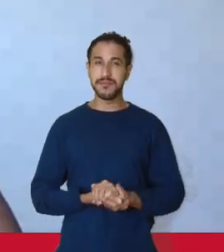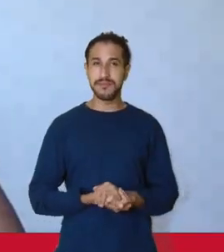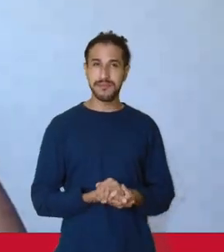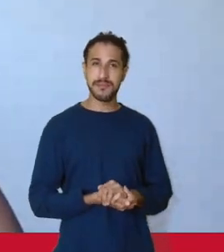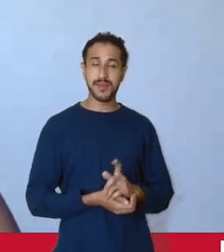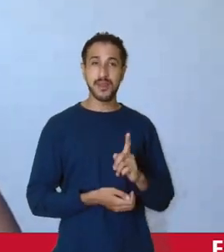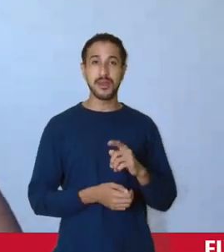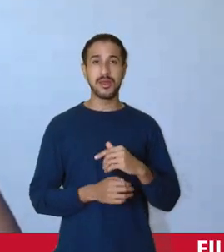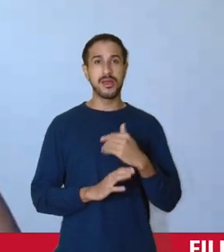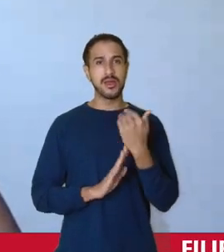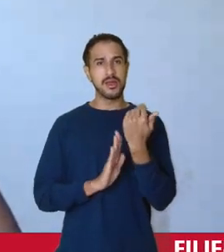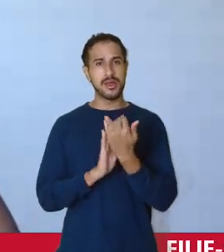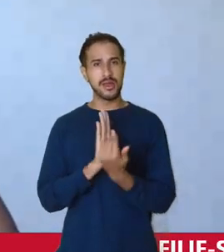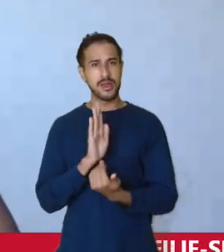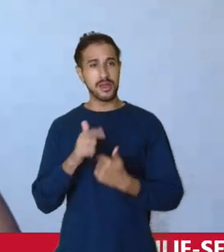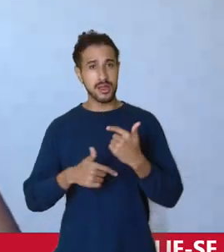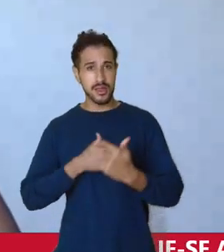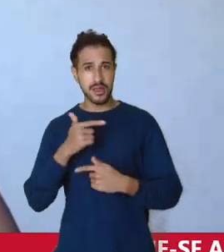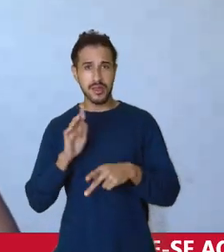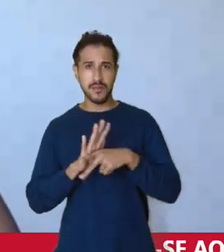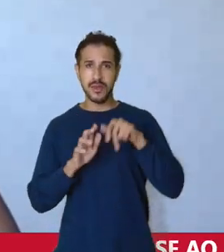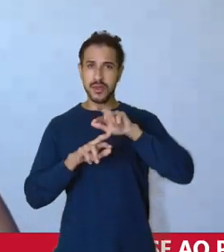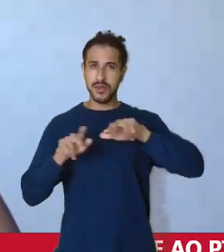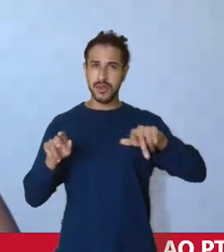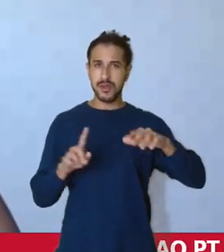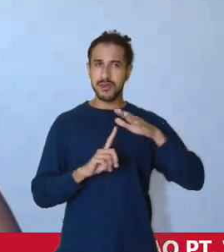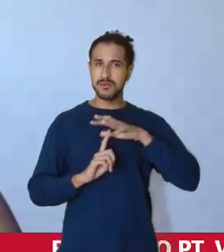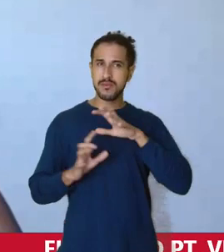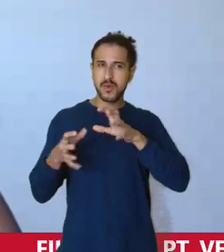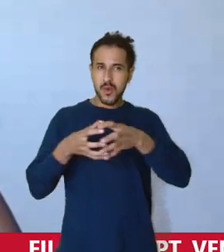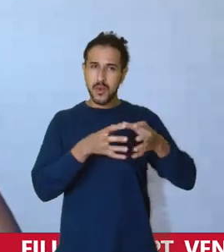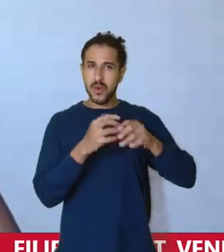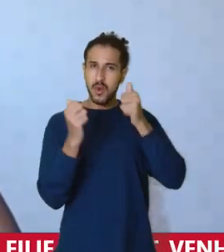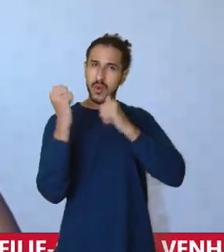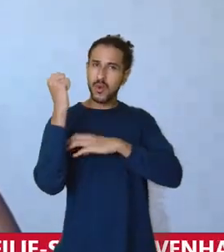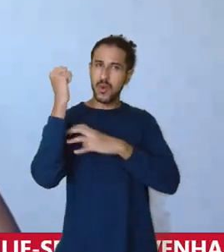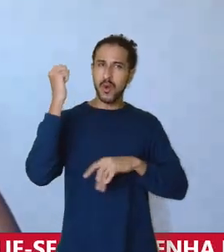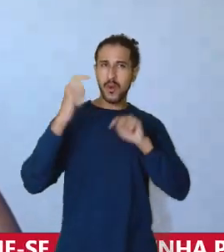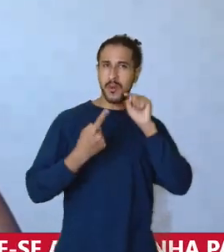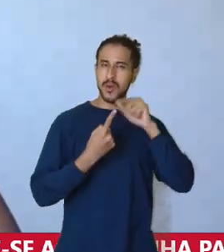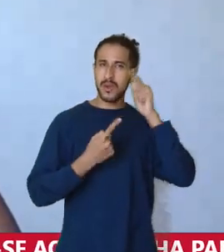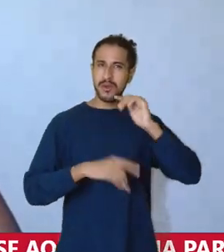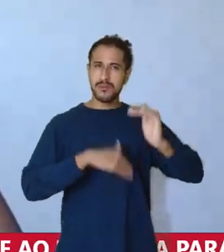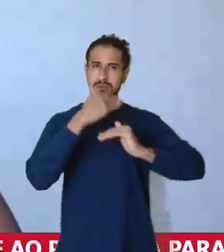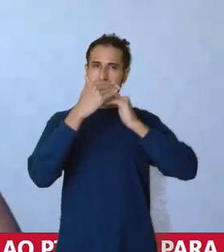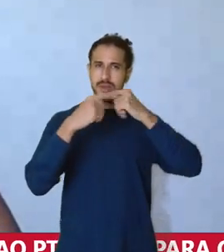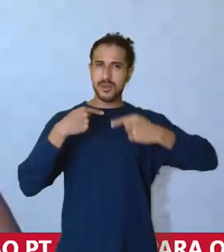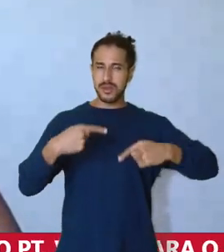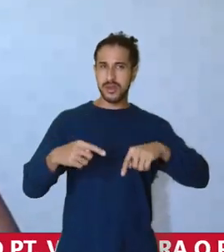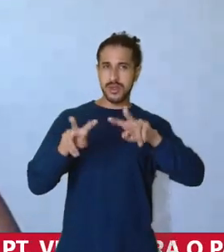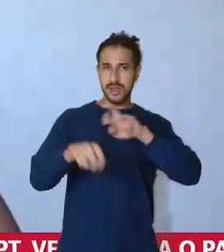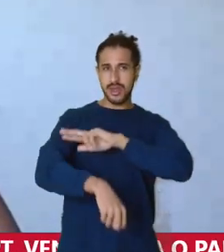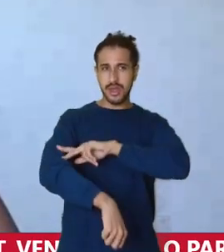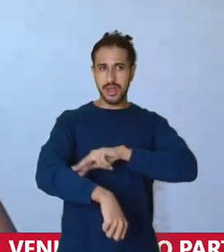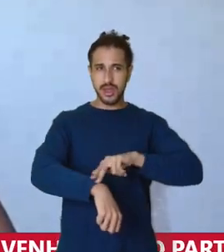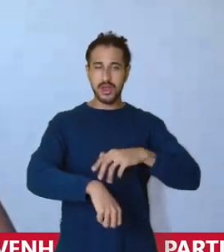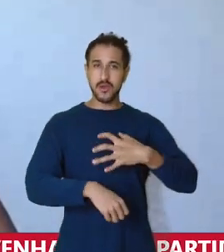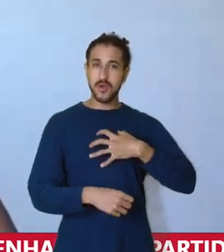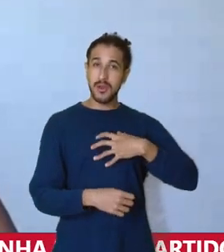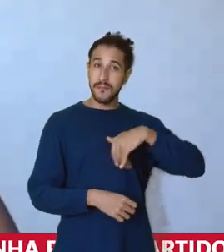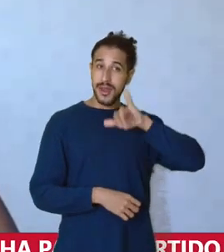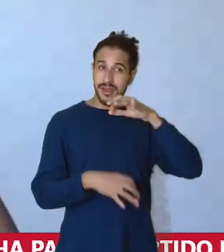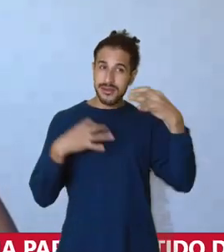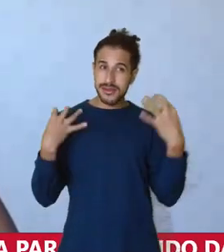Que a agenda dos feminismos também avance no sentido de tratar a questão racial de maneira mais